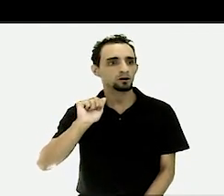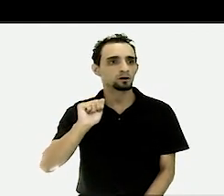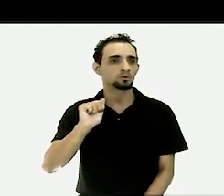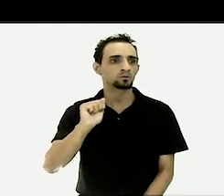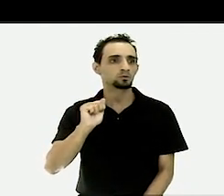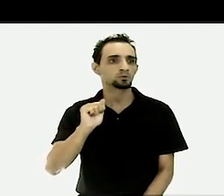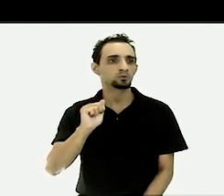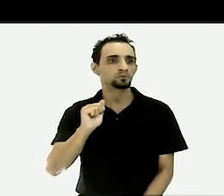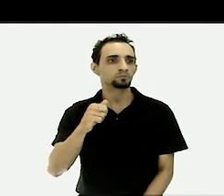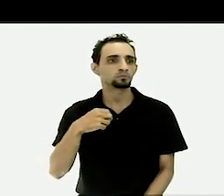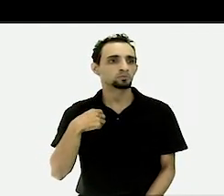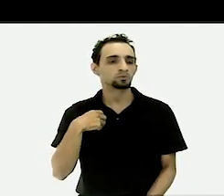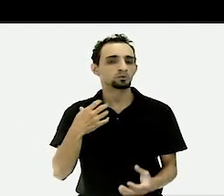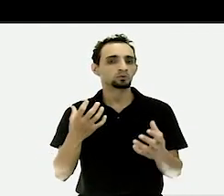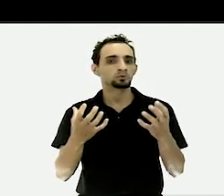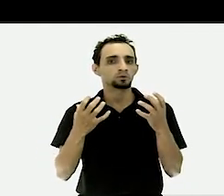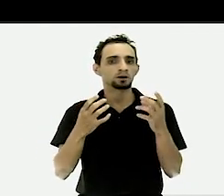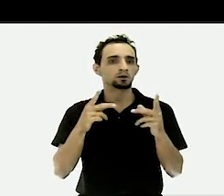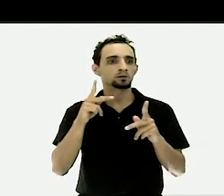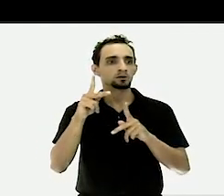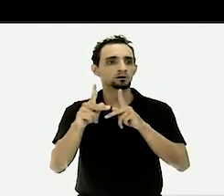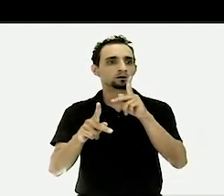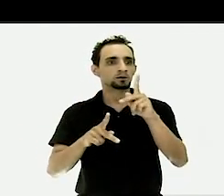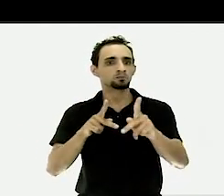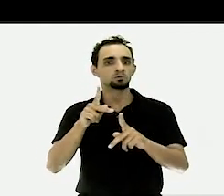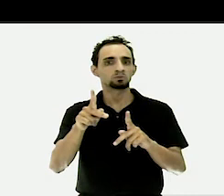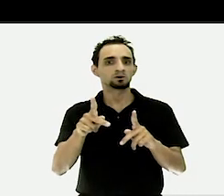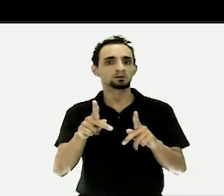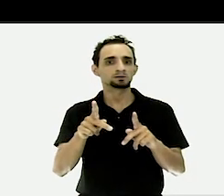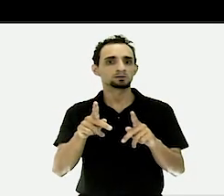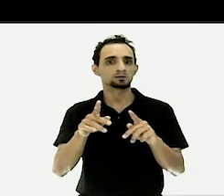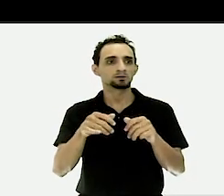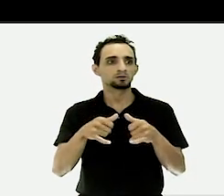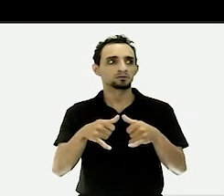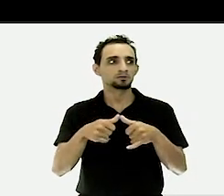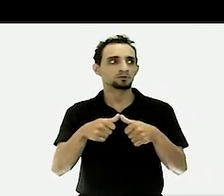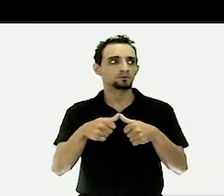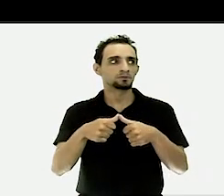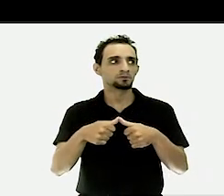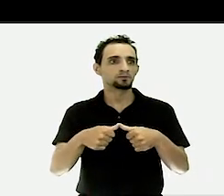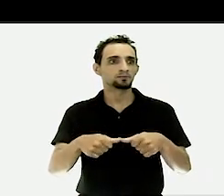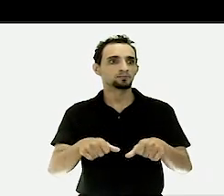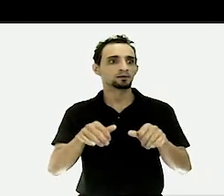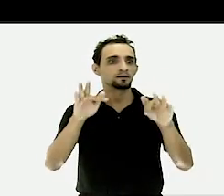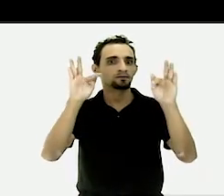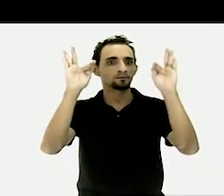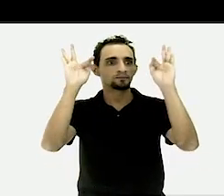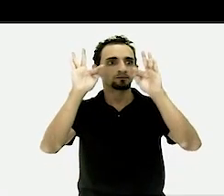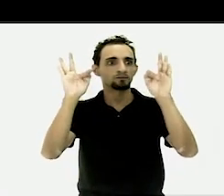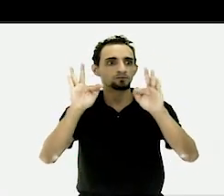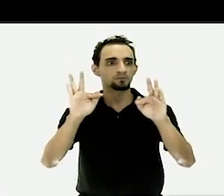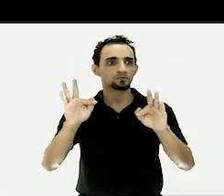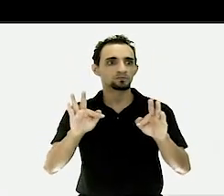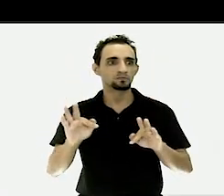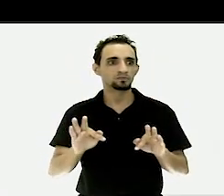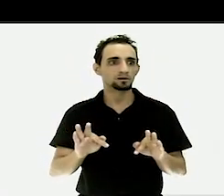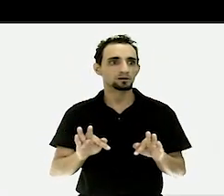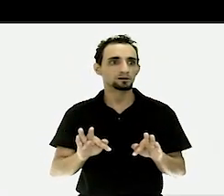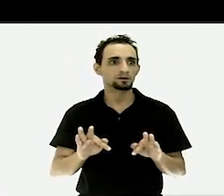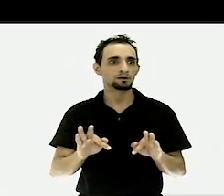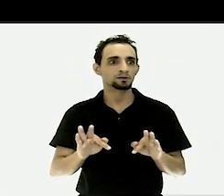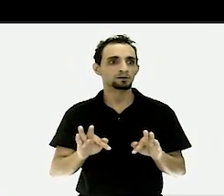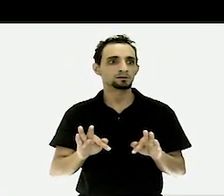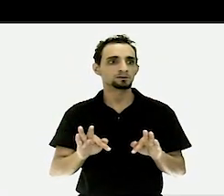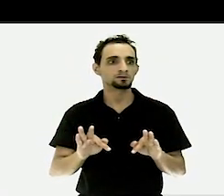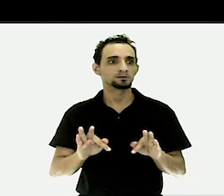também. Quando, no começo do ano, quando eu subia na tribuna para falar da tomografia, era para isso, para